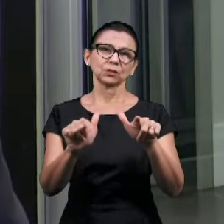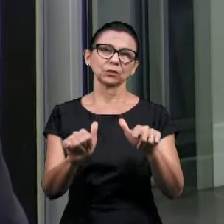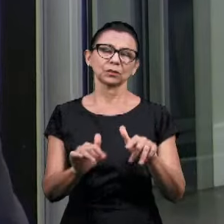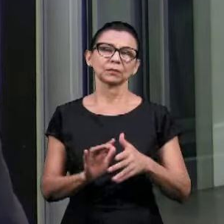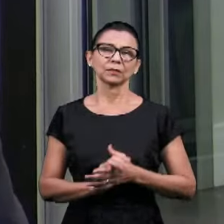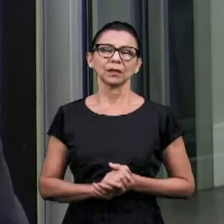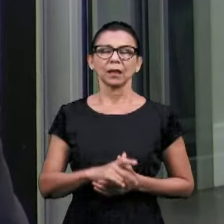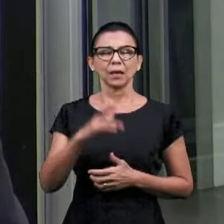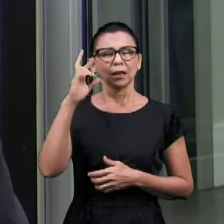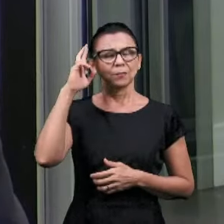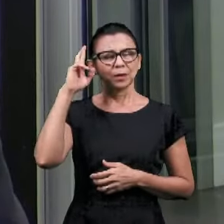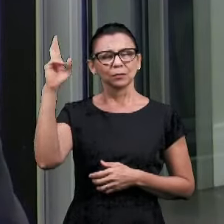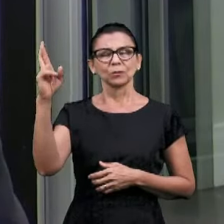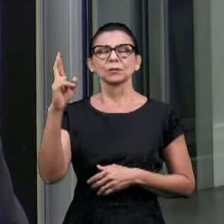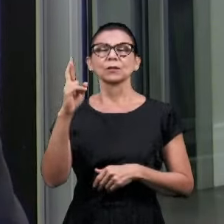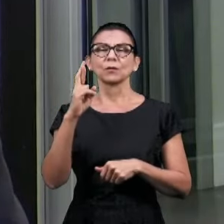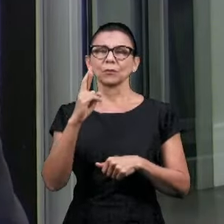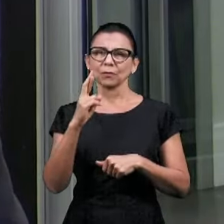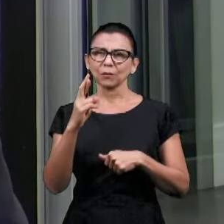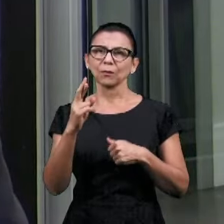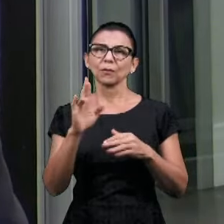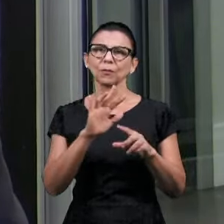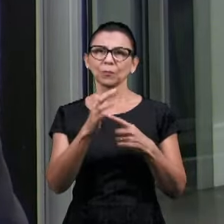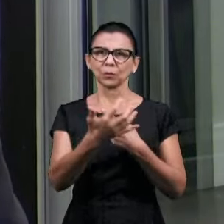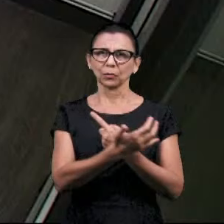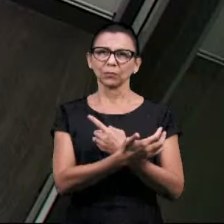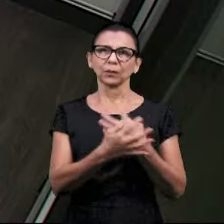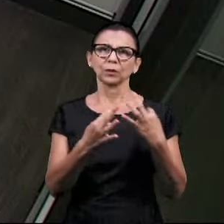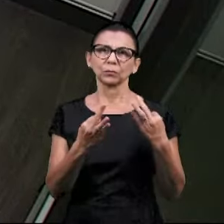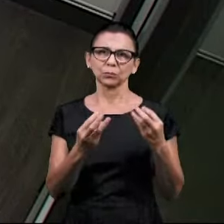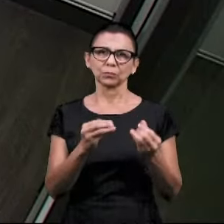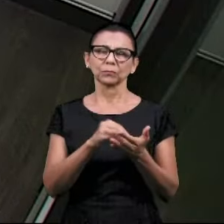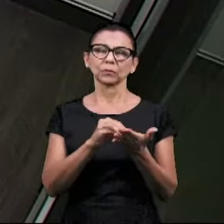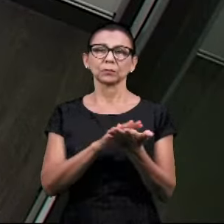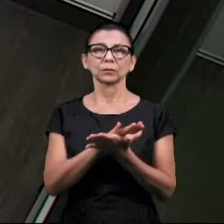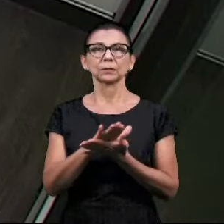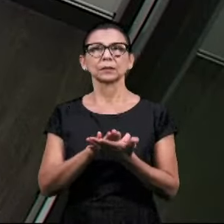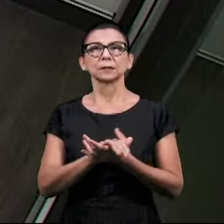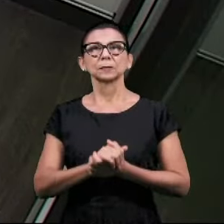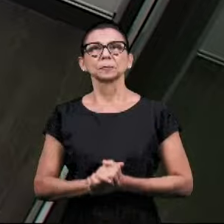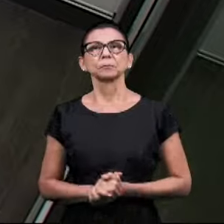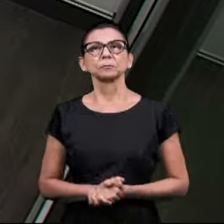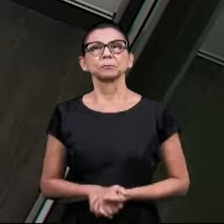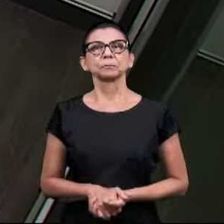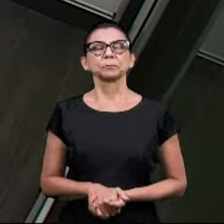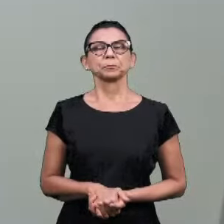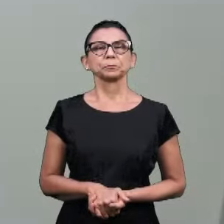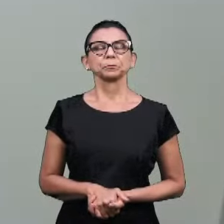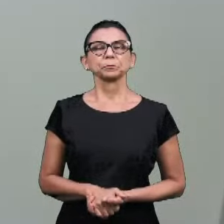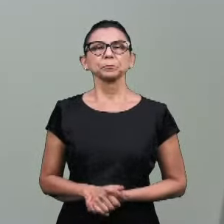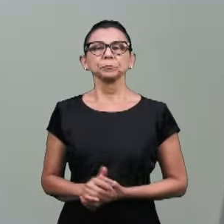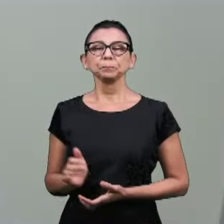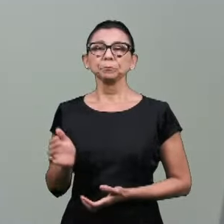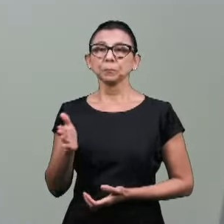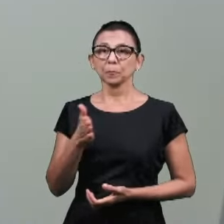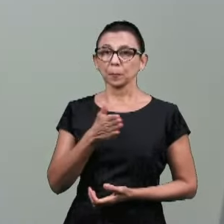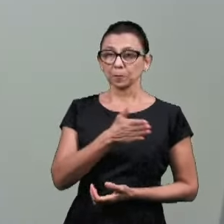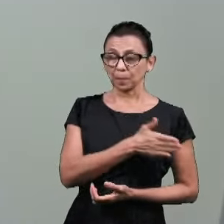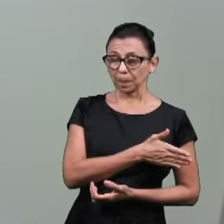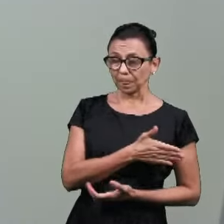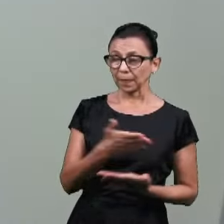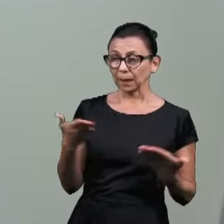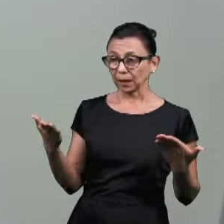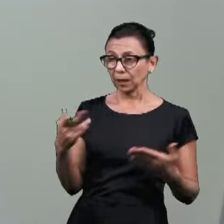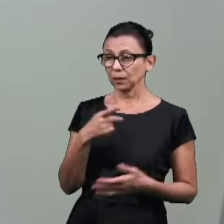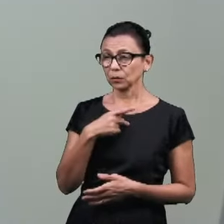né? Supriu ali. É verdade. Não deixou faltar nada. É verdade. Agora, pastor, nós estamos vivendo esse novo momento com a tecnologia, com as